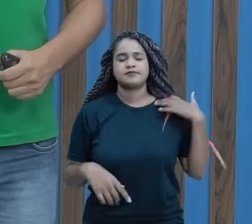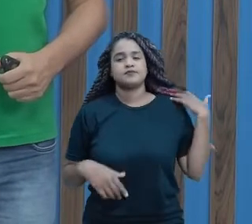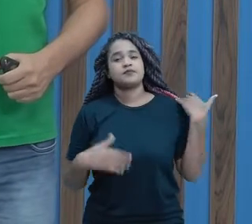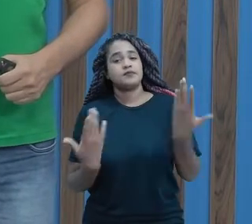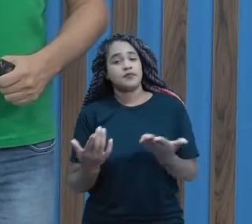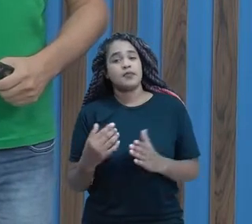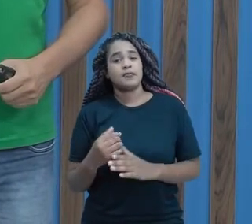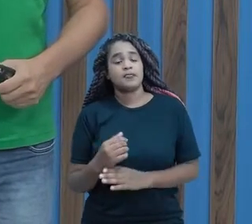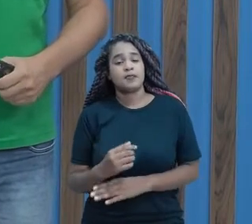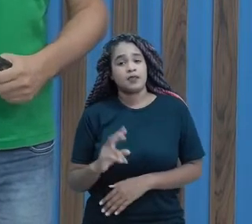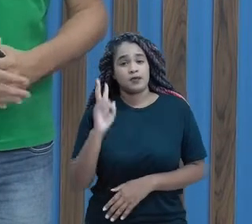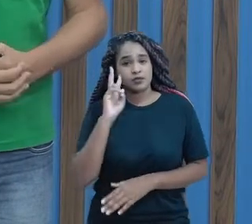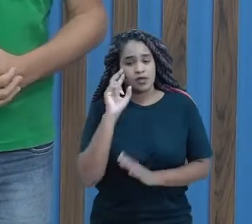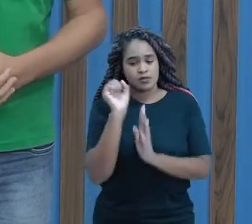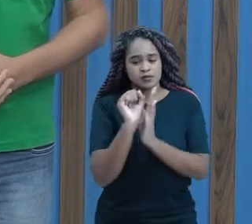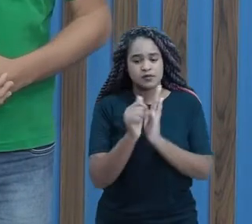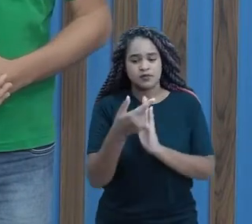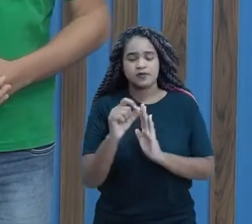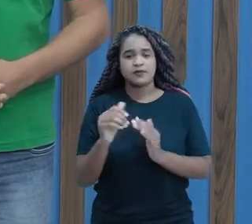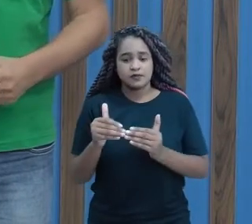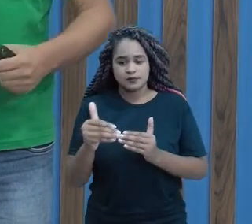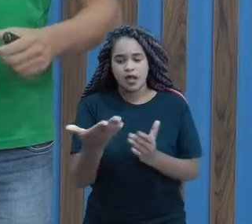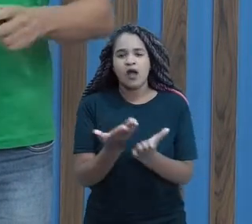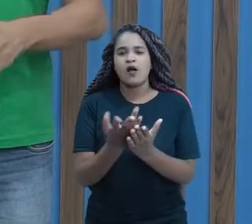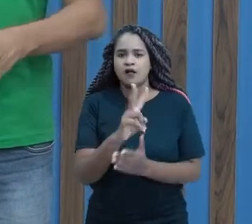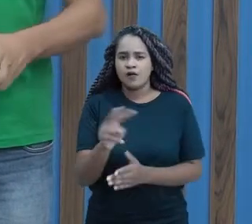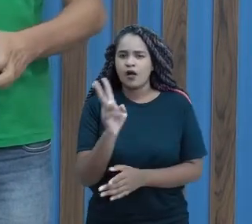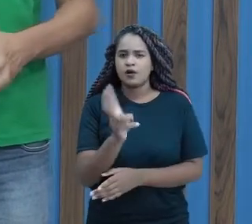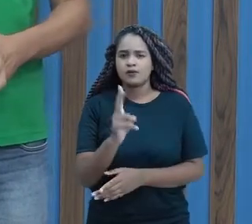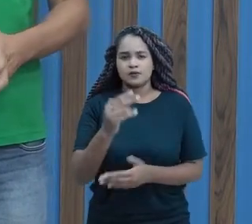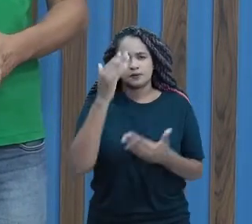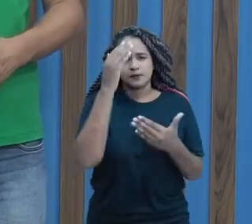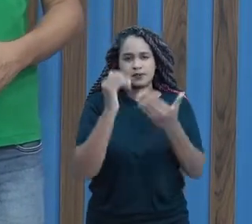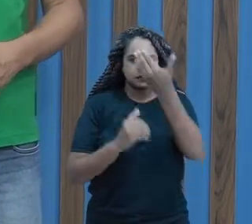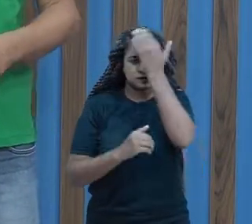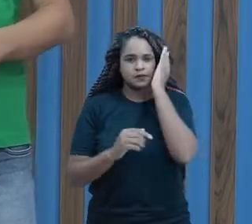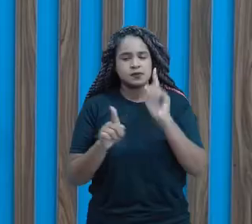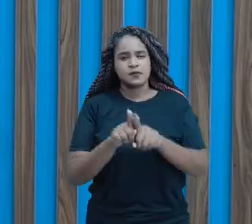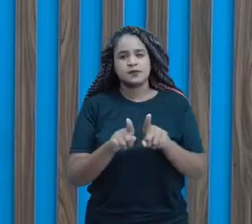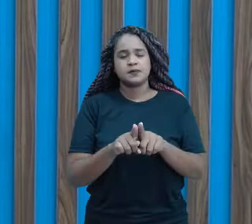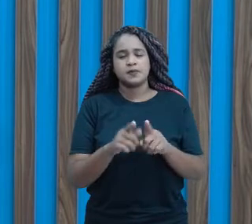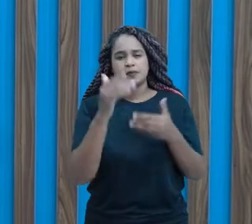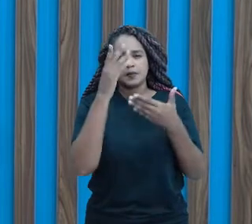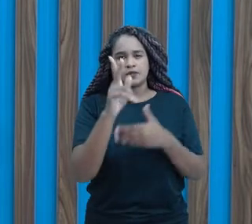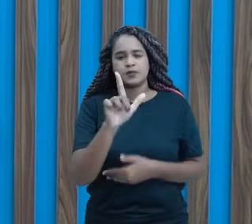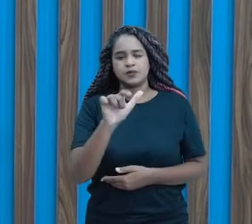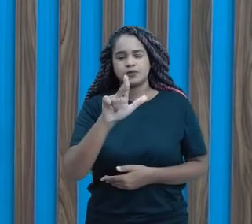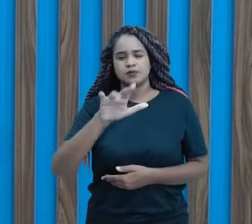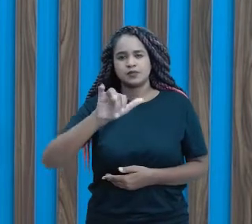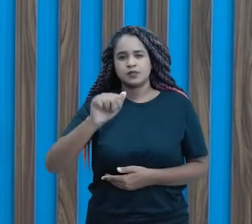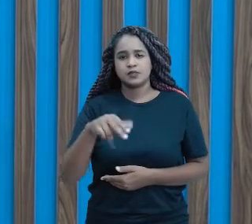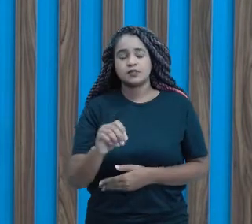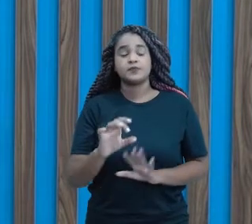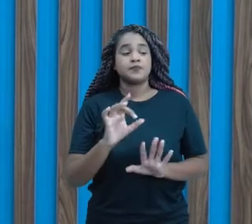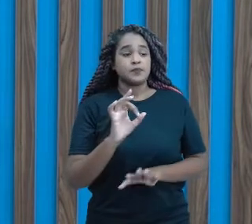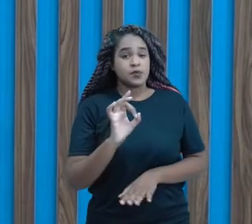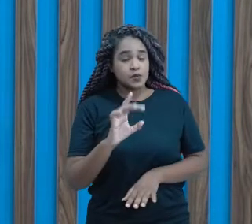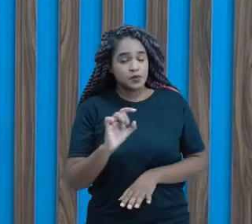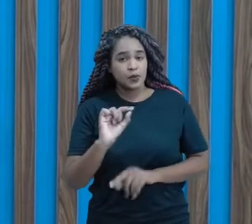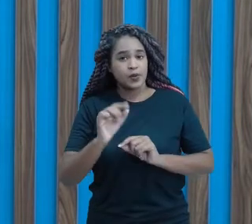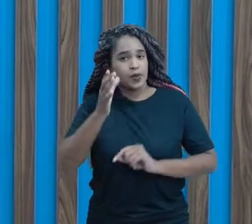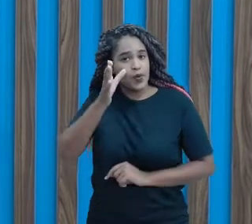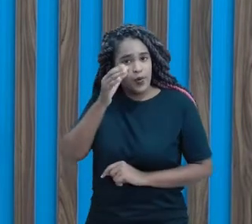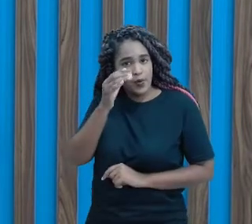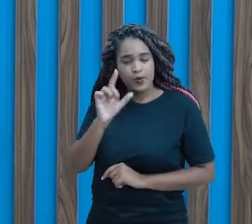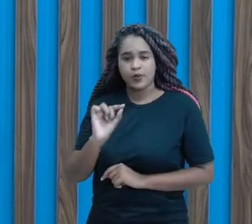do século XX a gente vai continuar debatendo aqui nas nossas próximas aulas. Obrigado, Amanda. Obrigado, Luciano. Só, professor, a título de curiosidade, né,